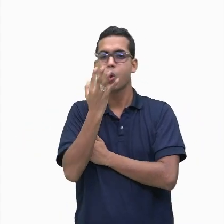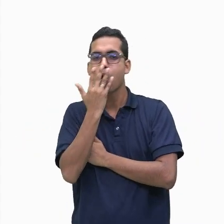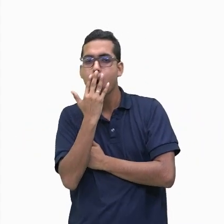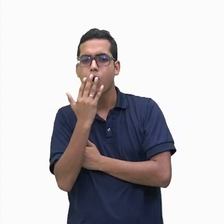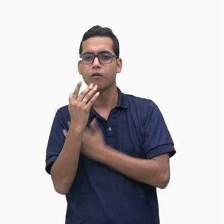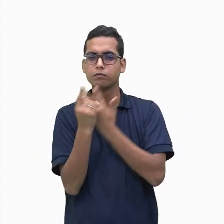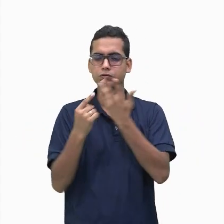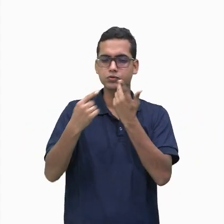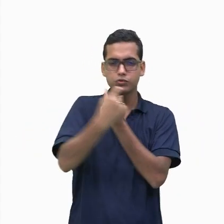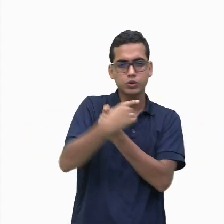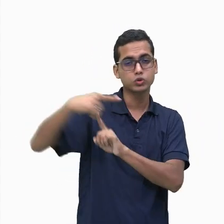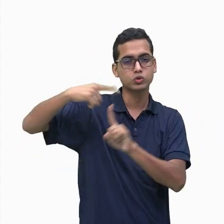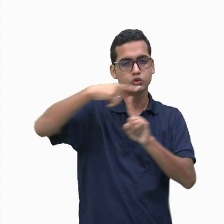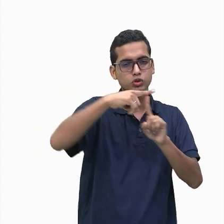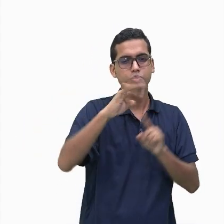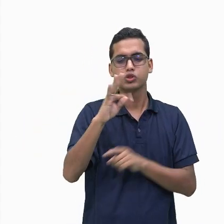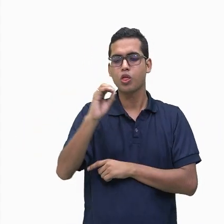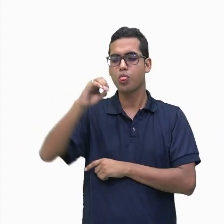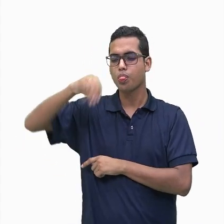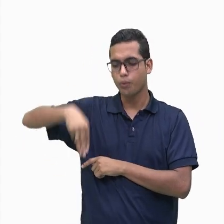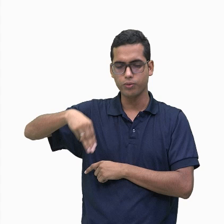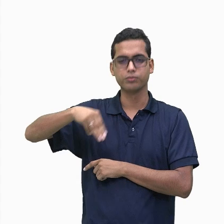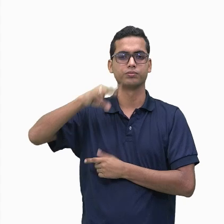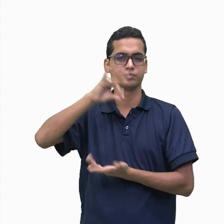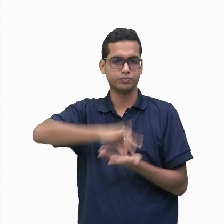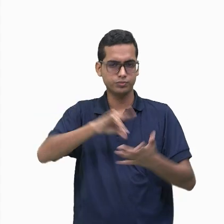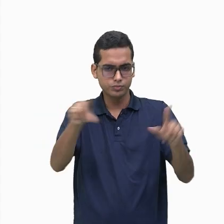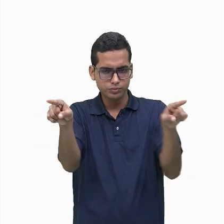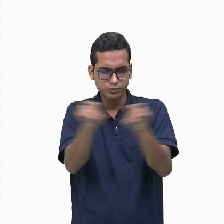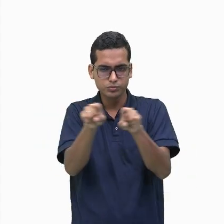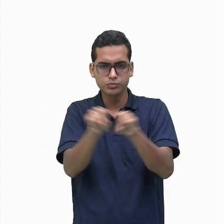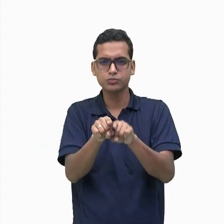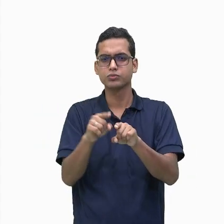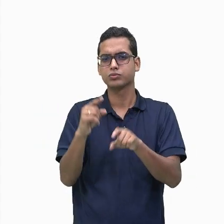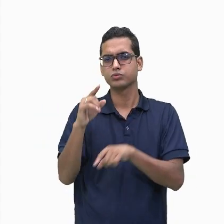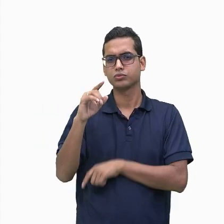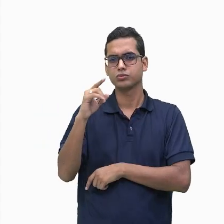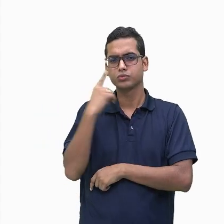tons diferentes. A monocromia é o contrário de